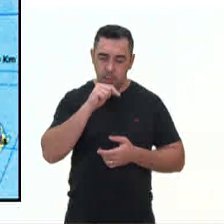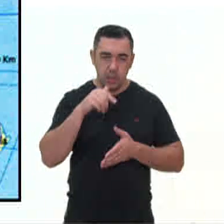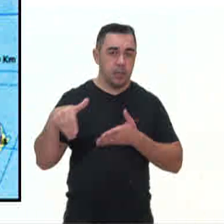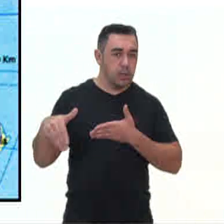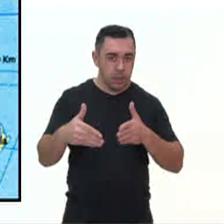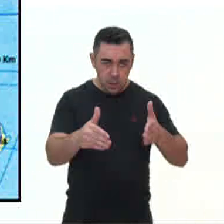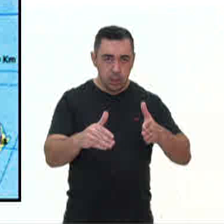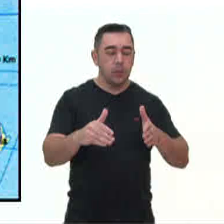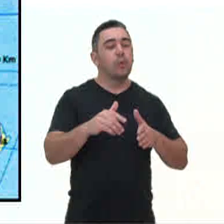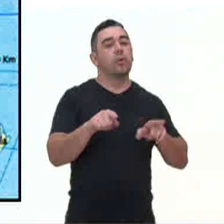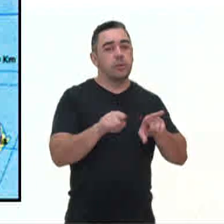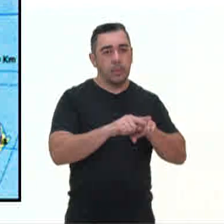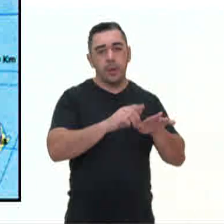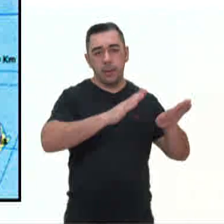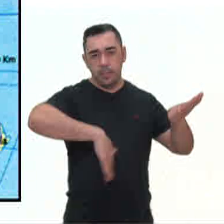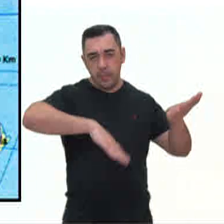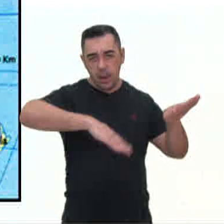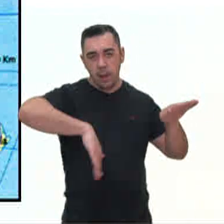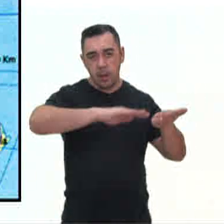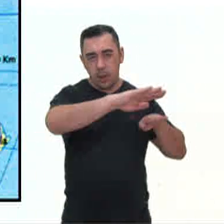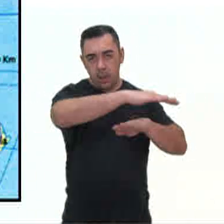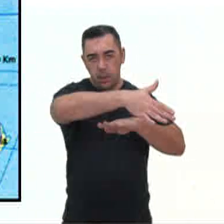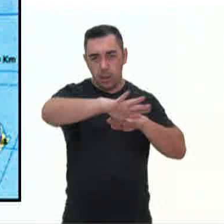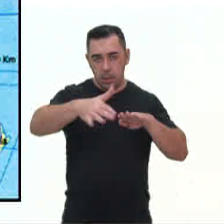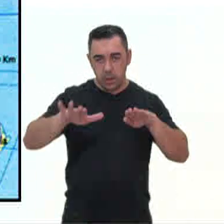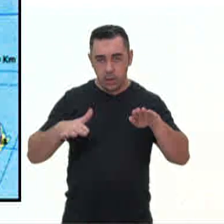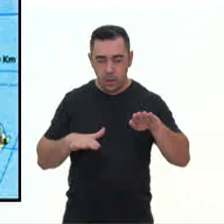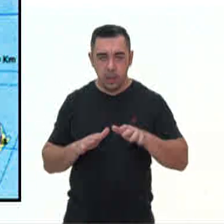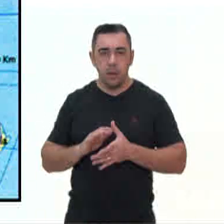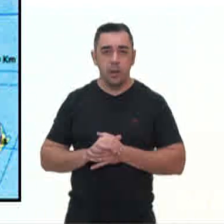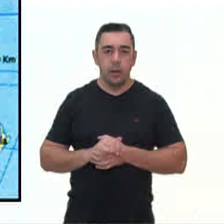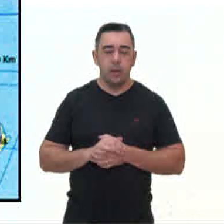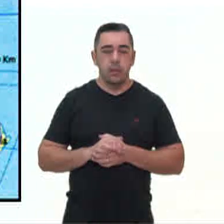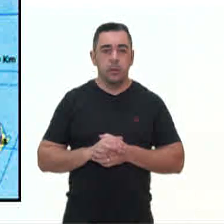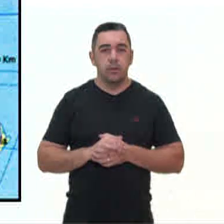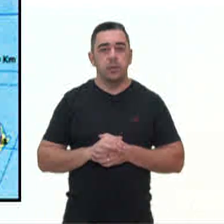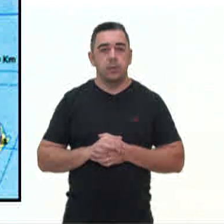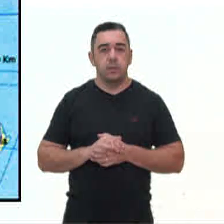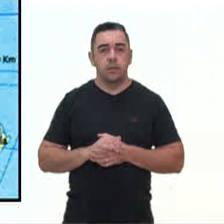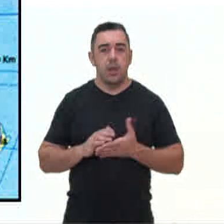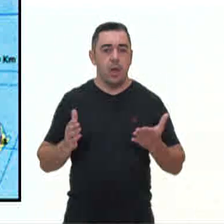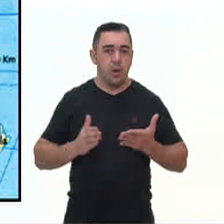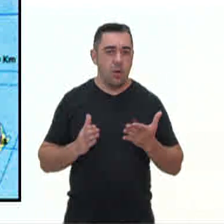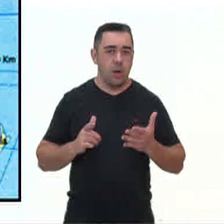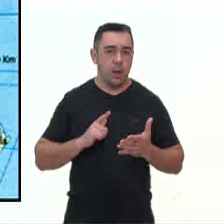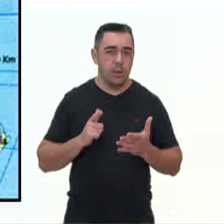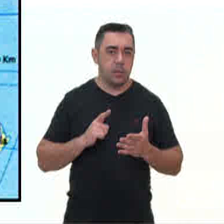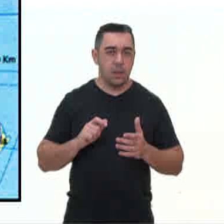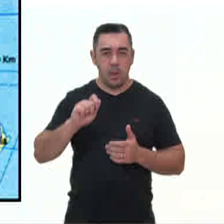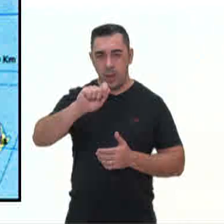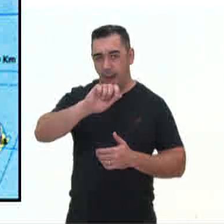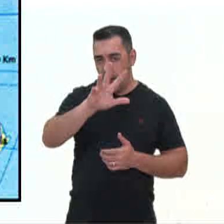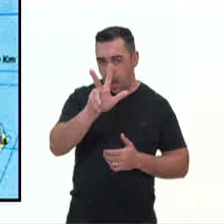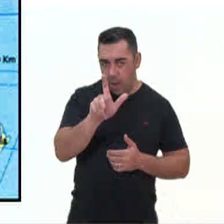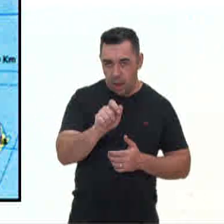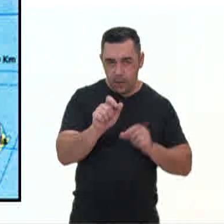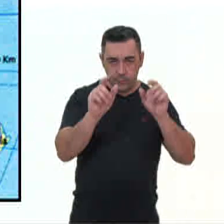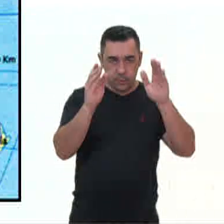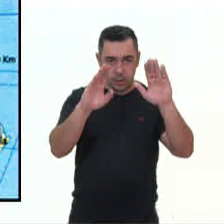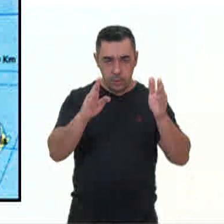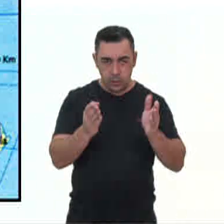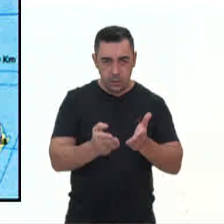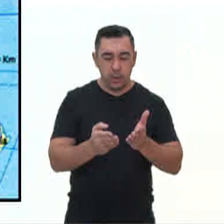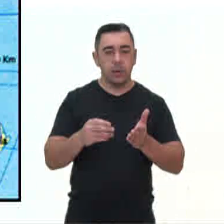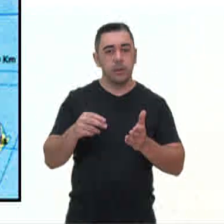rios e no litoral. Voltamos, chegando aqui no Oriente Médio, daí a gente chega na África, no Nilo,